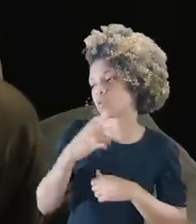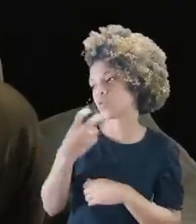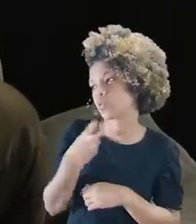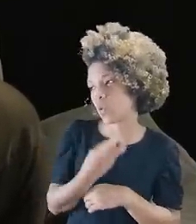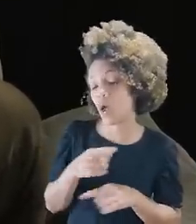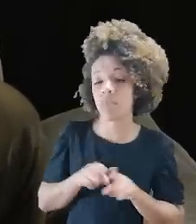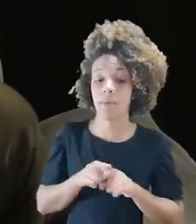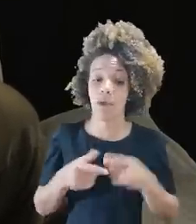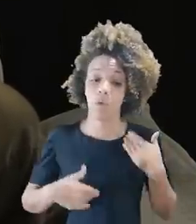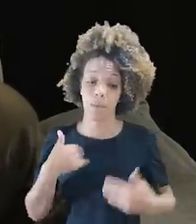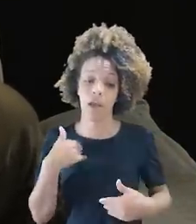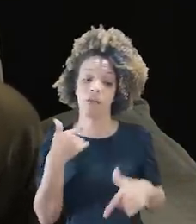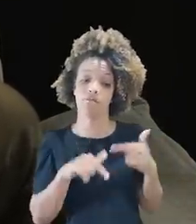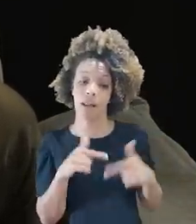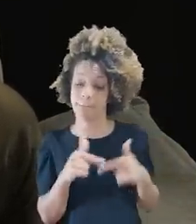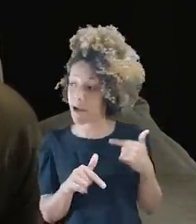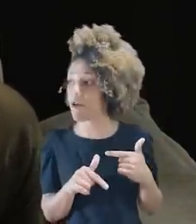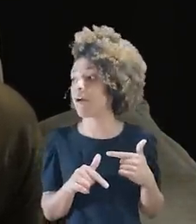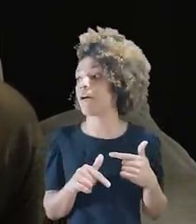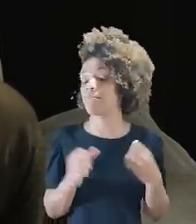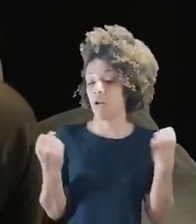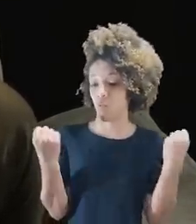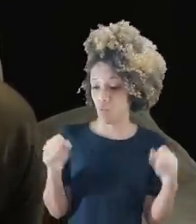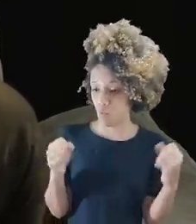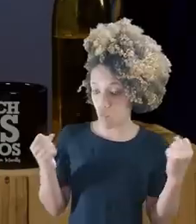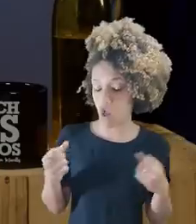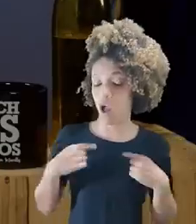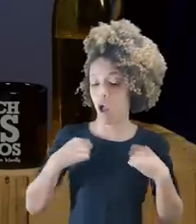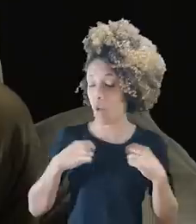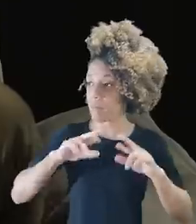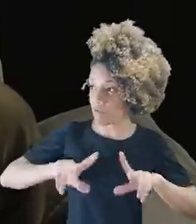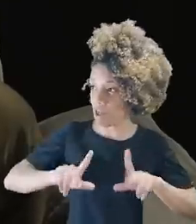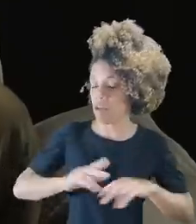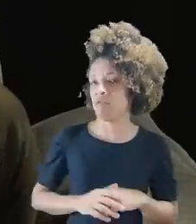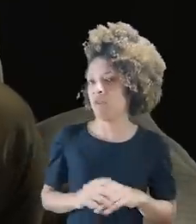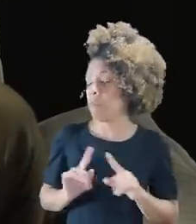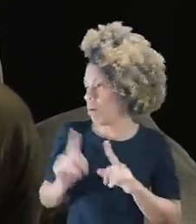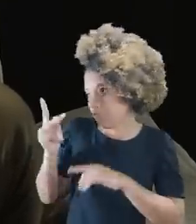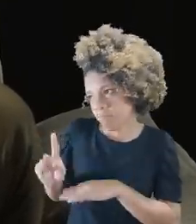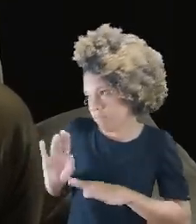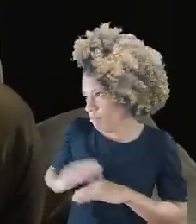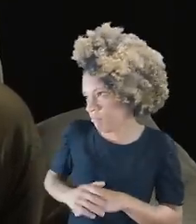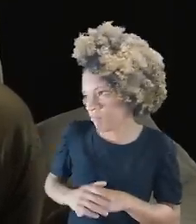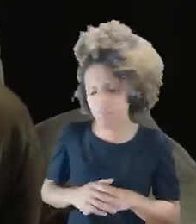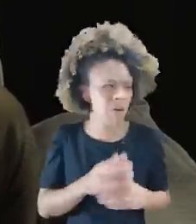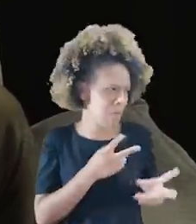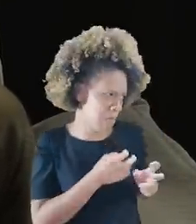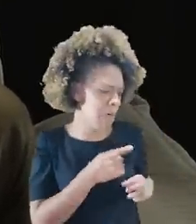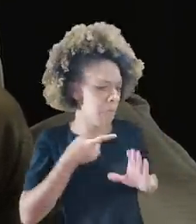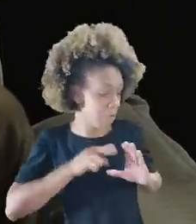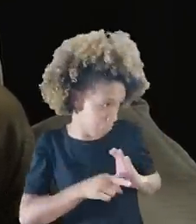dá pr perceber que você é muito sinestésica sei lá você é muito sensorial Dá para ver que você tem uma